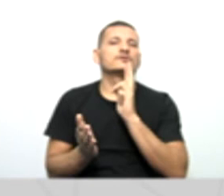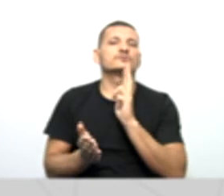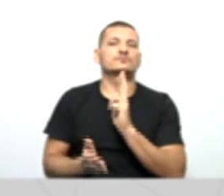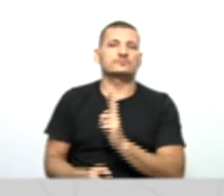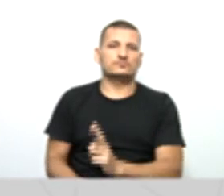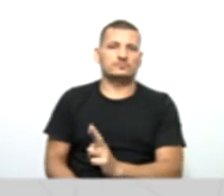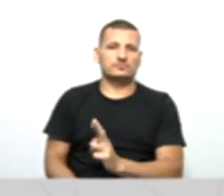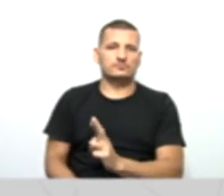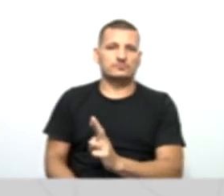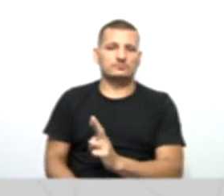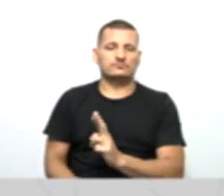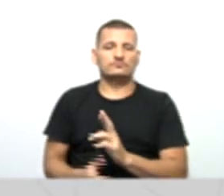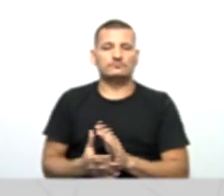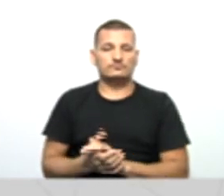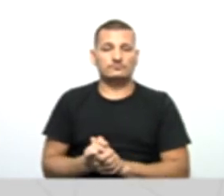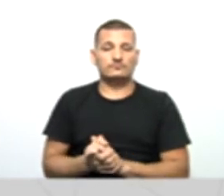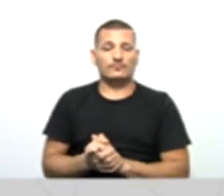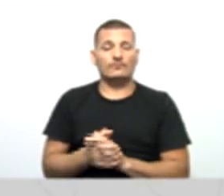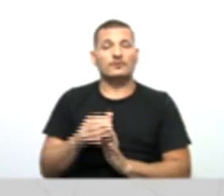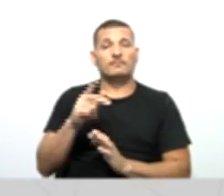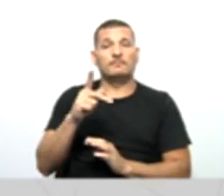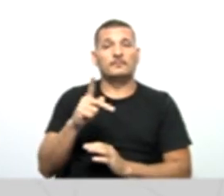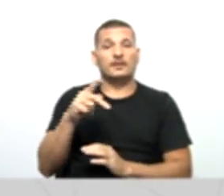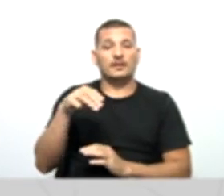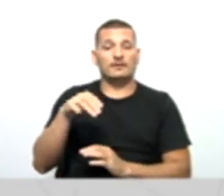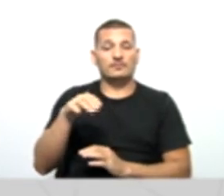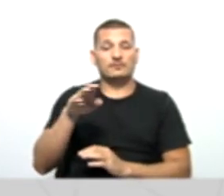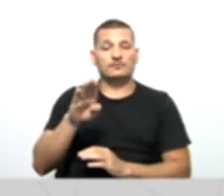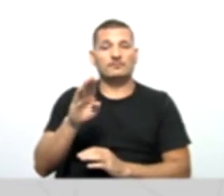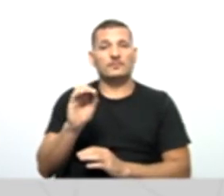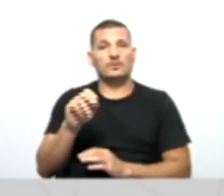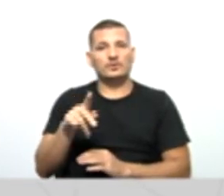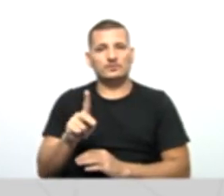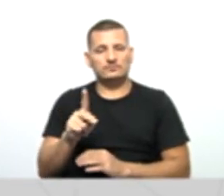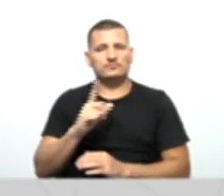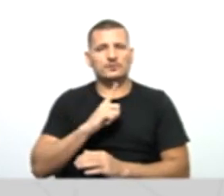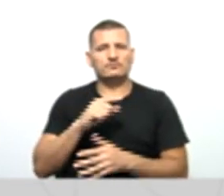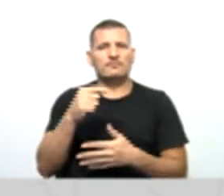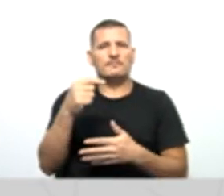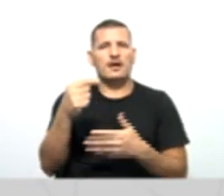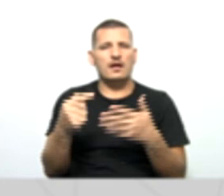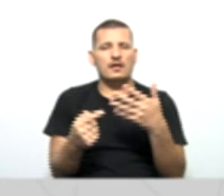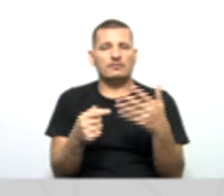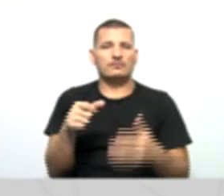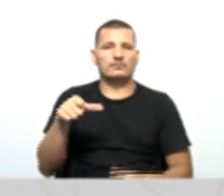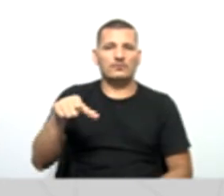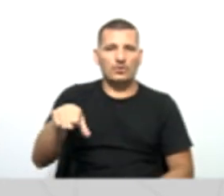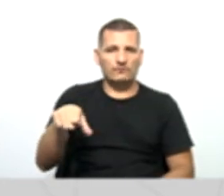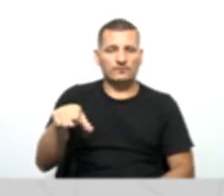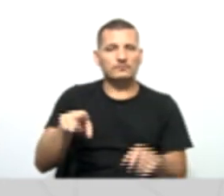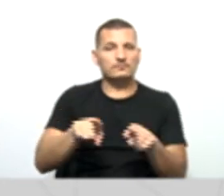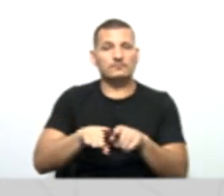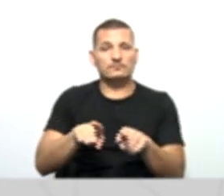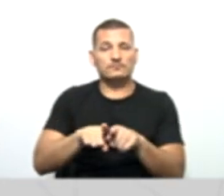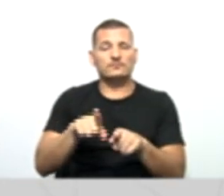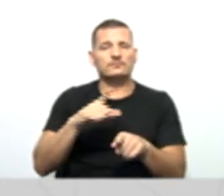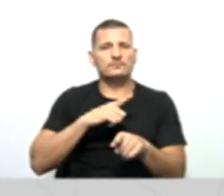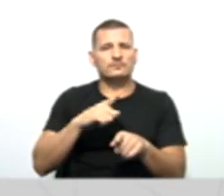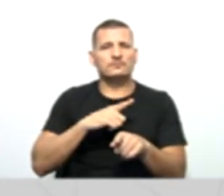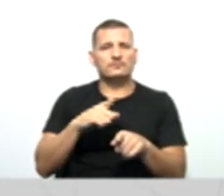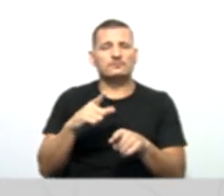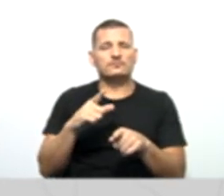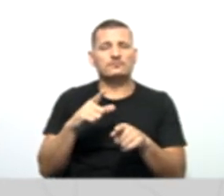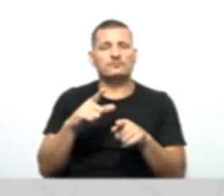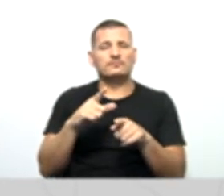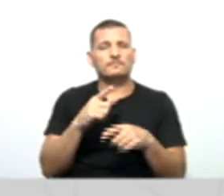Além disso, seguindo o PMBOK, temos 9 áreas de conhecimentos e 5 macroprocessos definidos.